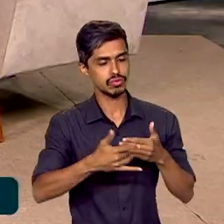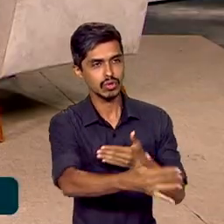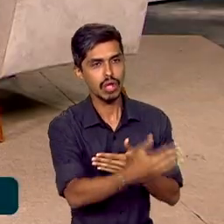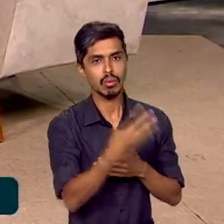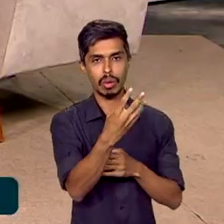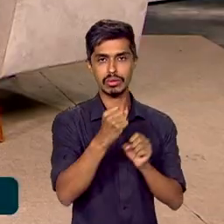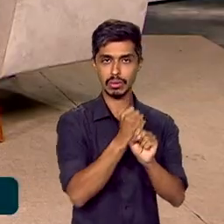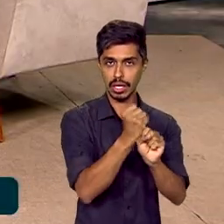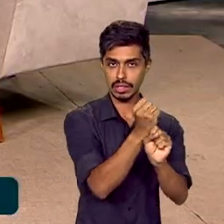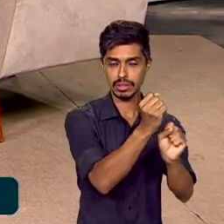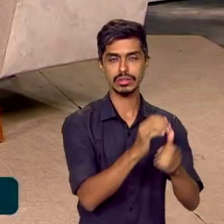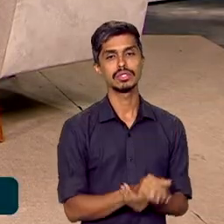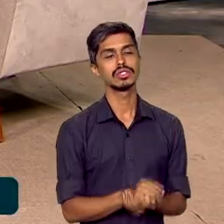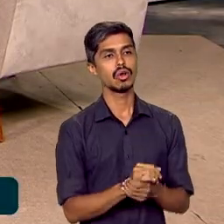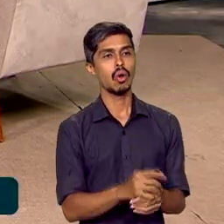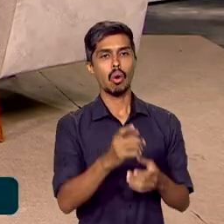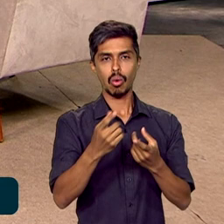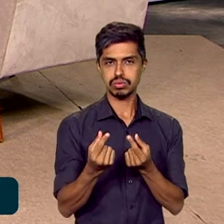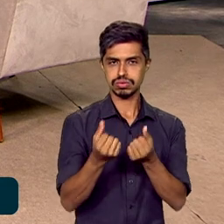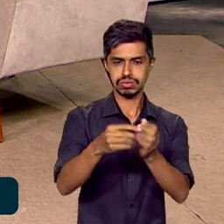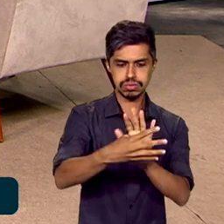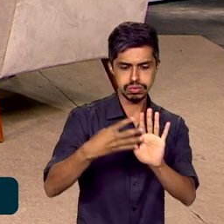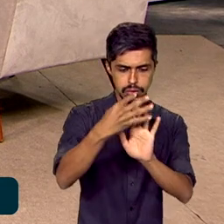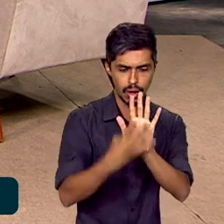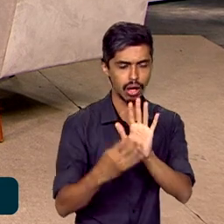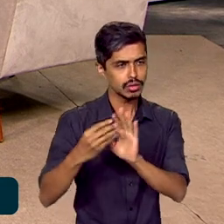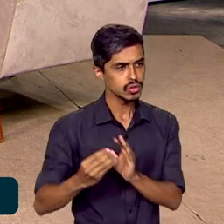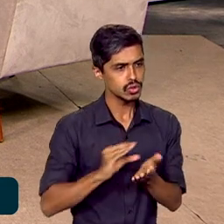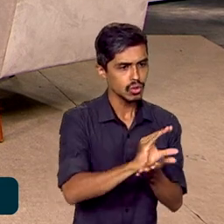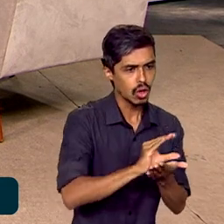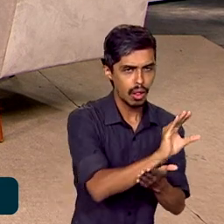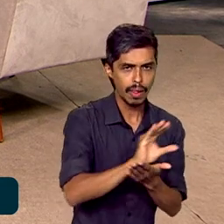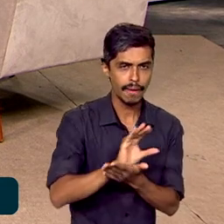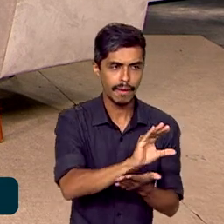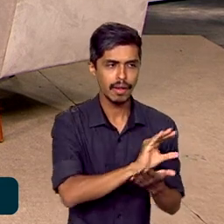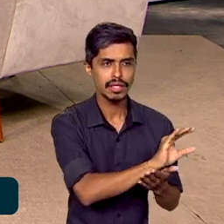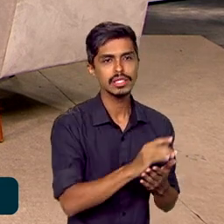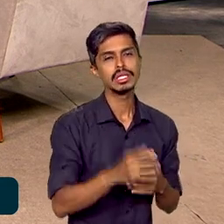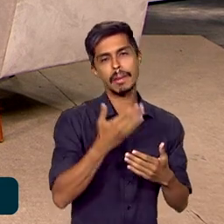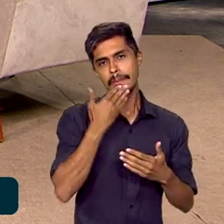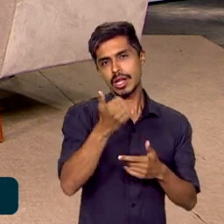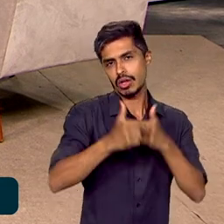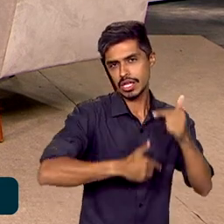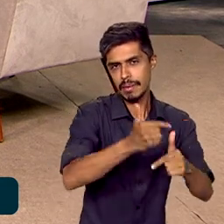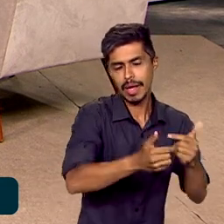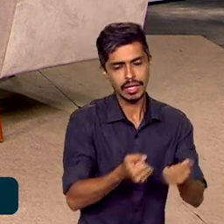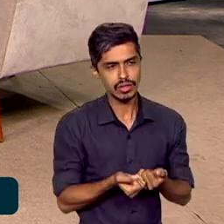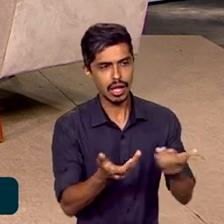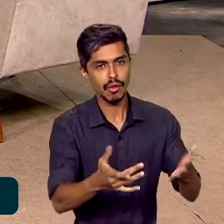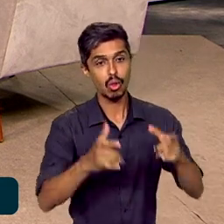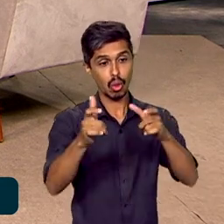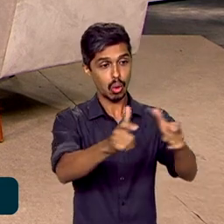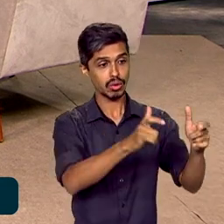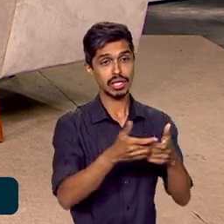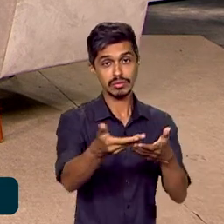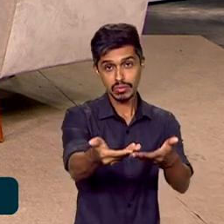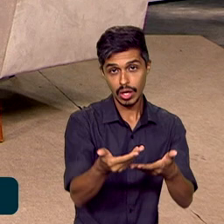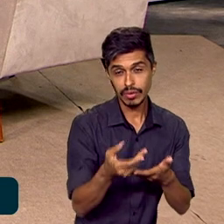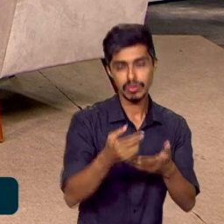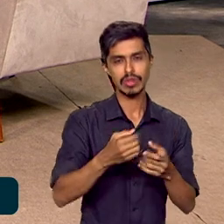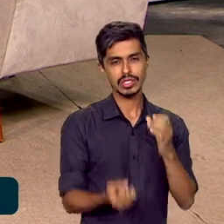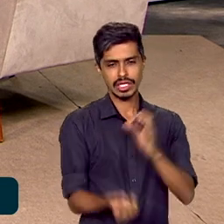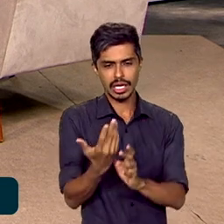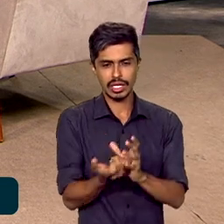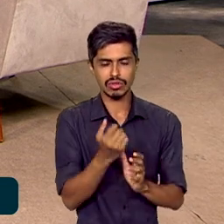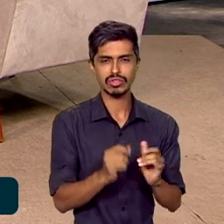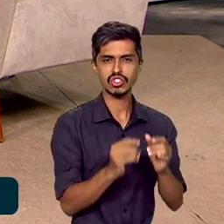para os próximos 4 anos. O orçamento vai sendo melhorado, as condições de trabalho vão sendo dadas, as áreas vão sendo trazidas para o processo de criação